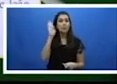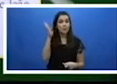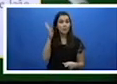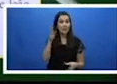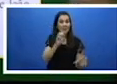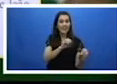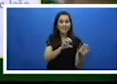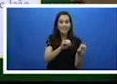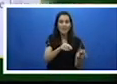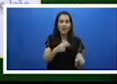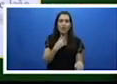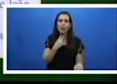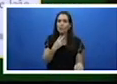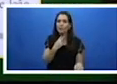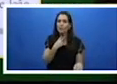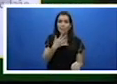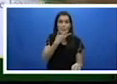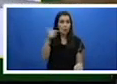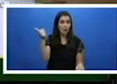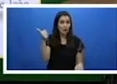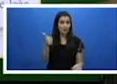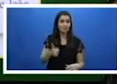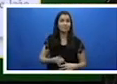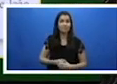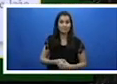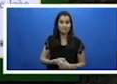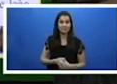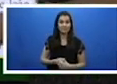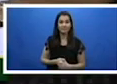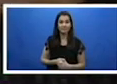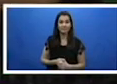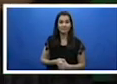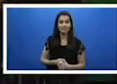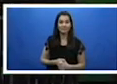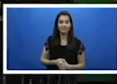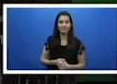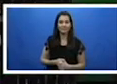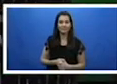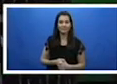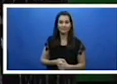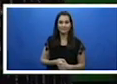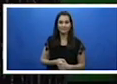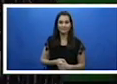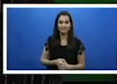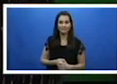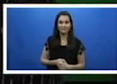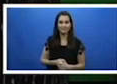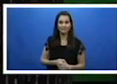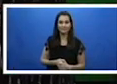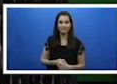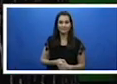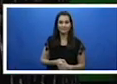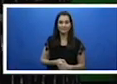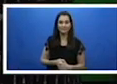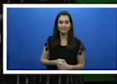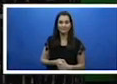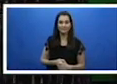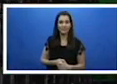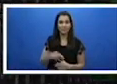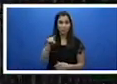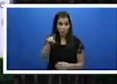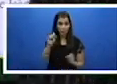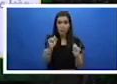que não podemos levar vantagem, né, em qualquer custo. Então, você vai criar o finalzinho.